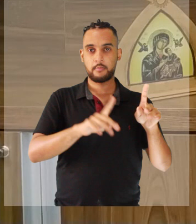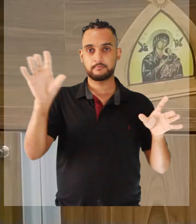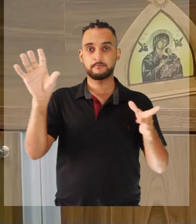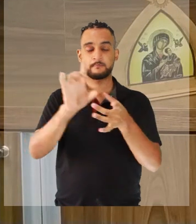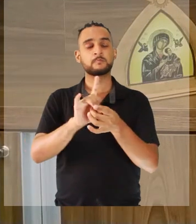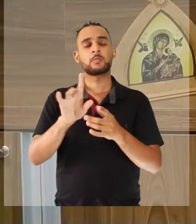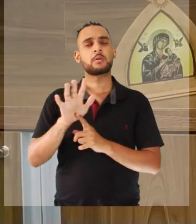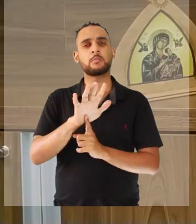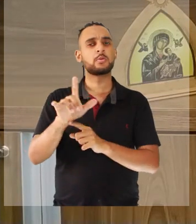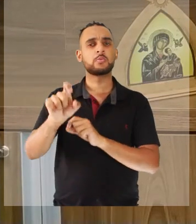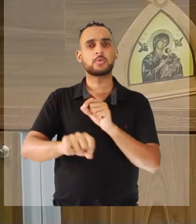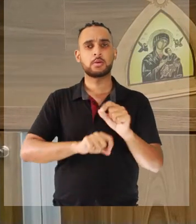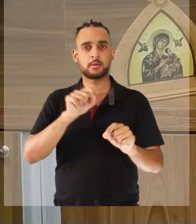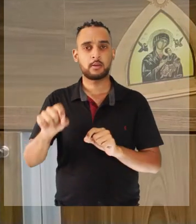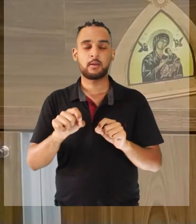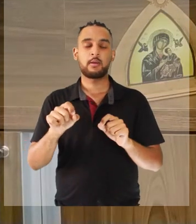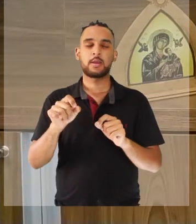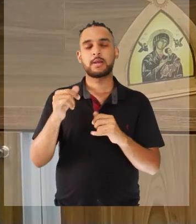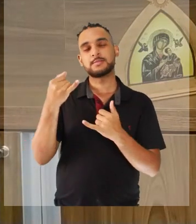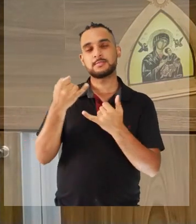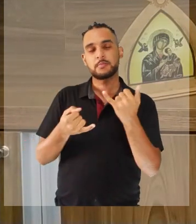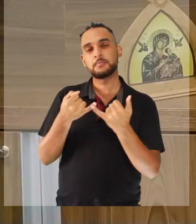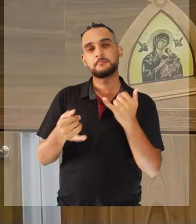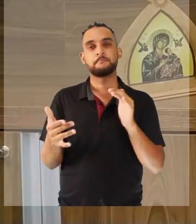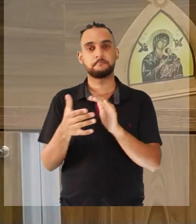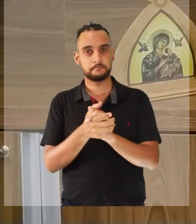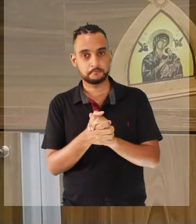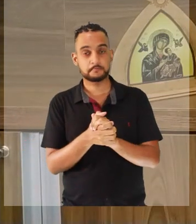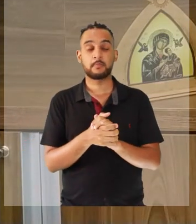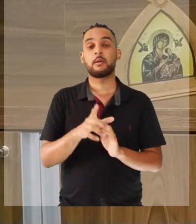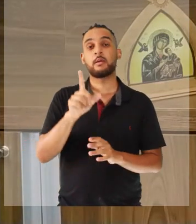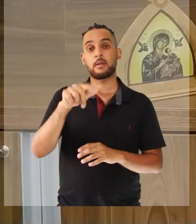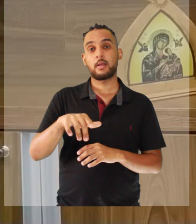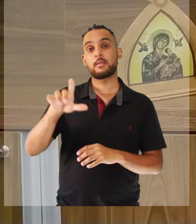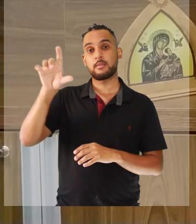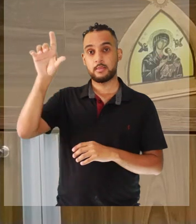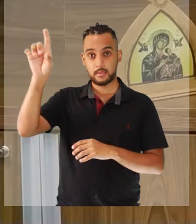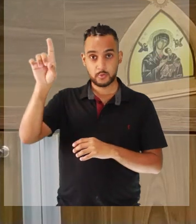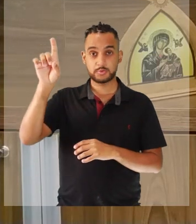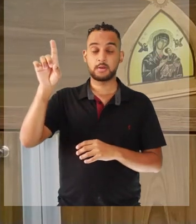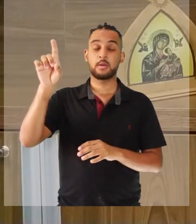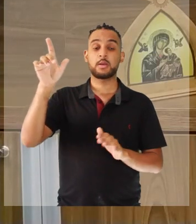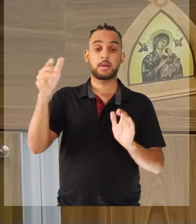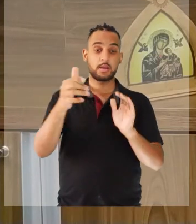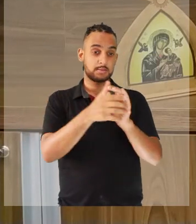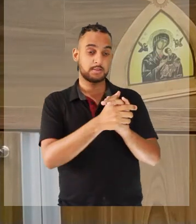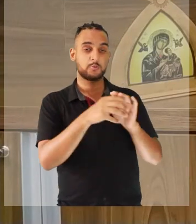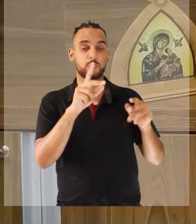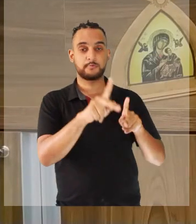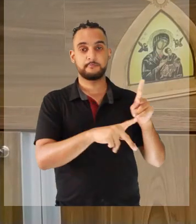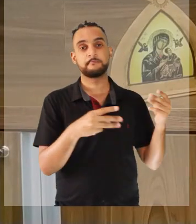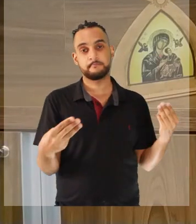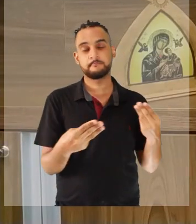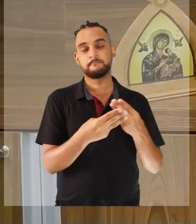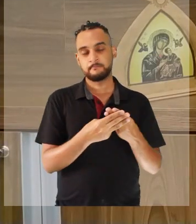e a humanidade foi simbolizada com esse sinal do matrimônio, num casamento entre Deus, o